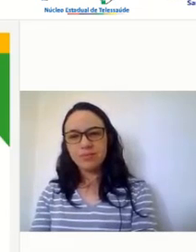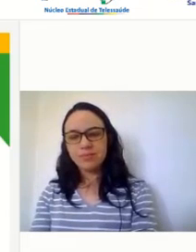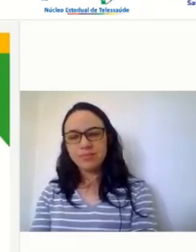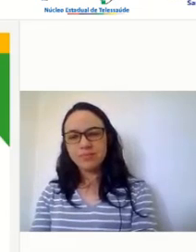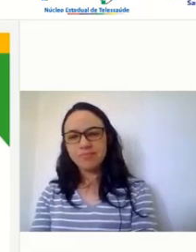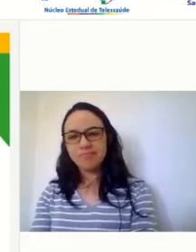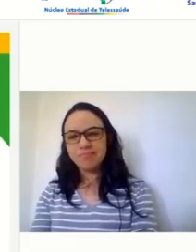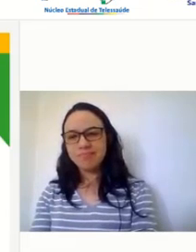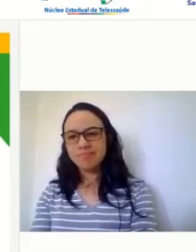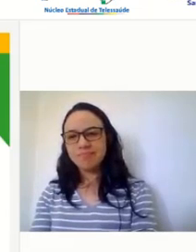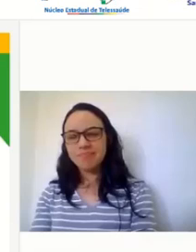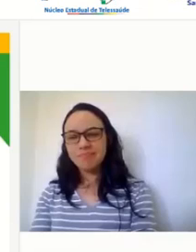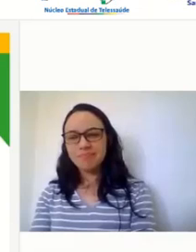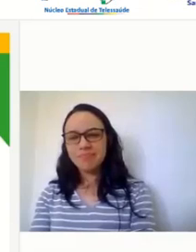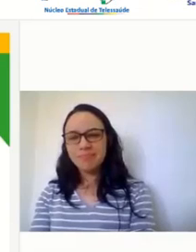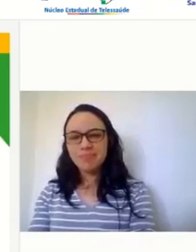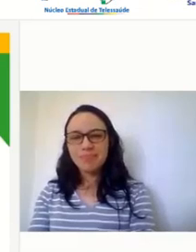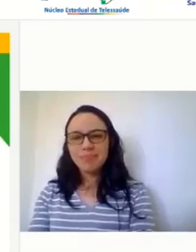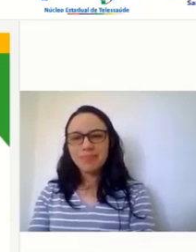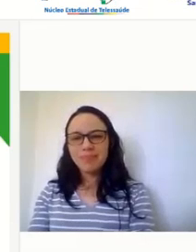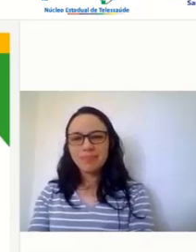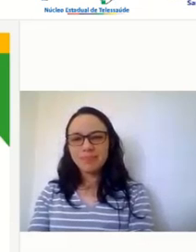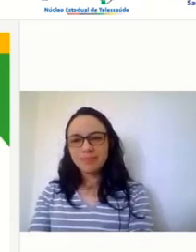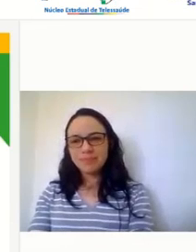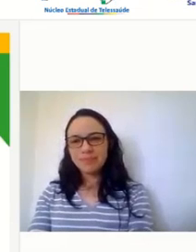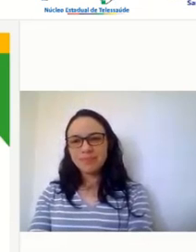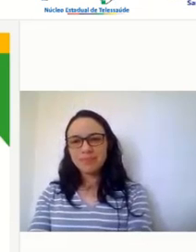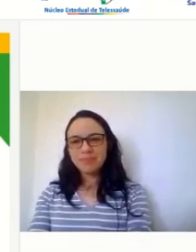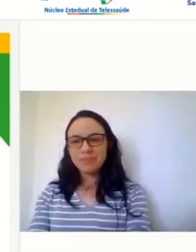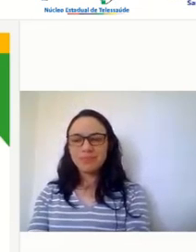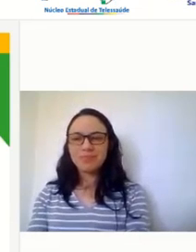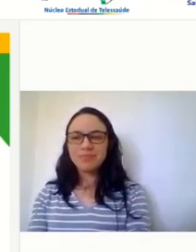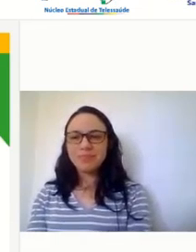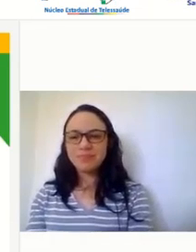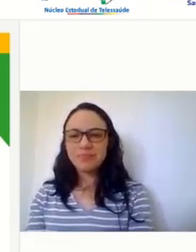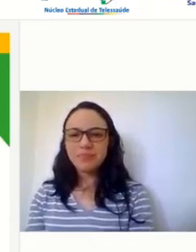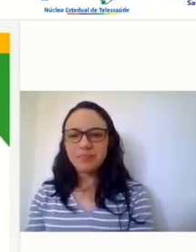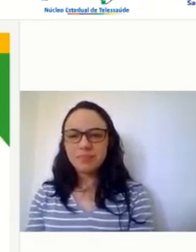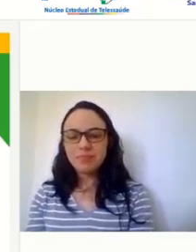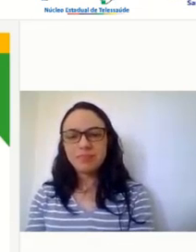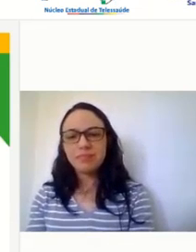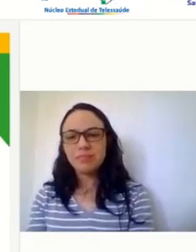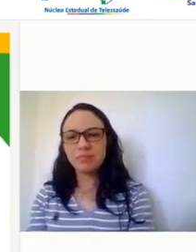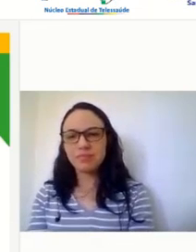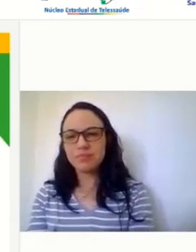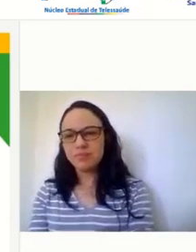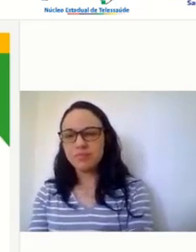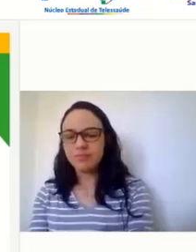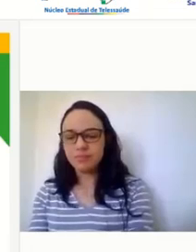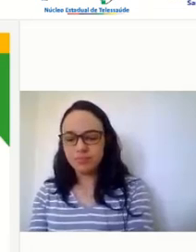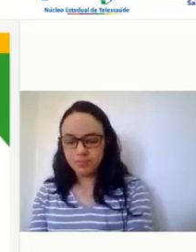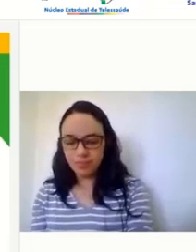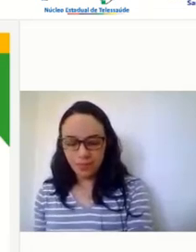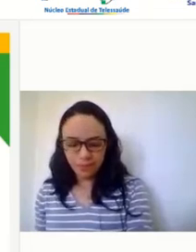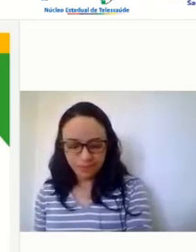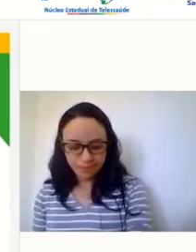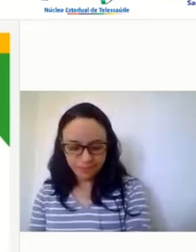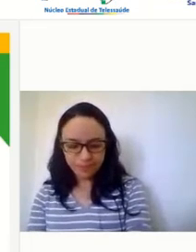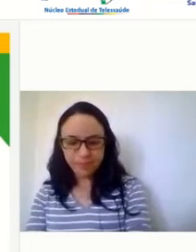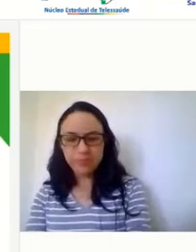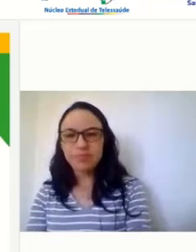óculos e máscaras e principalmente o descarte correto do stephanie qual sangue